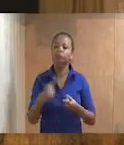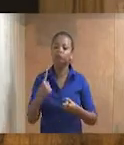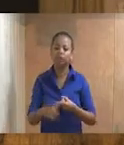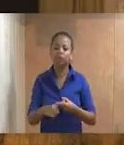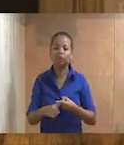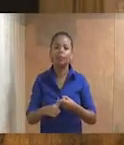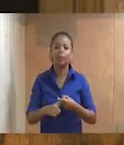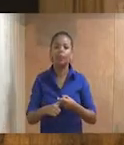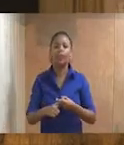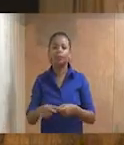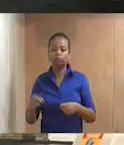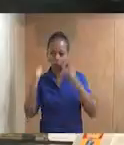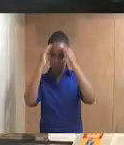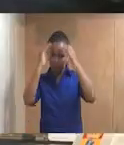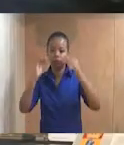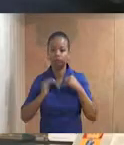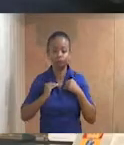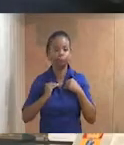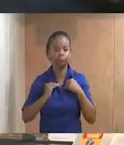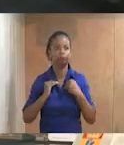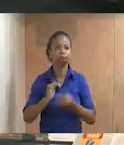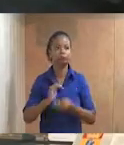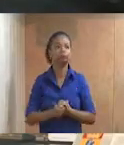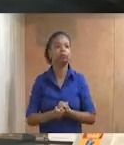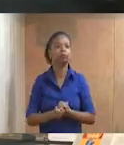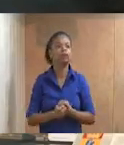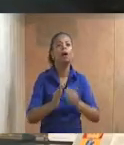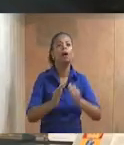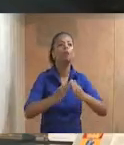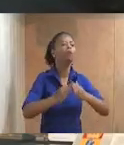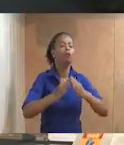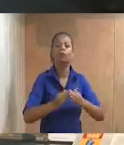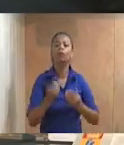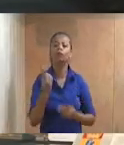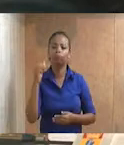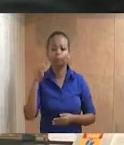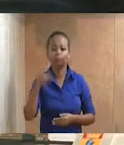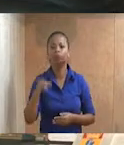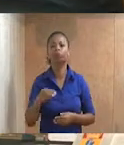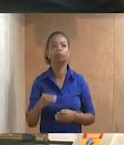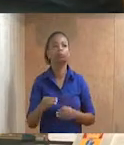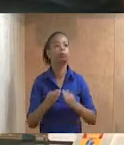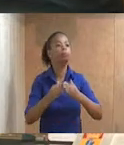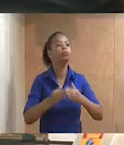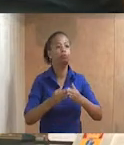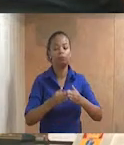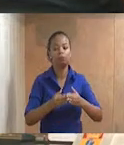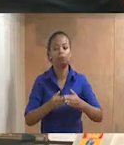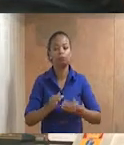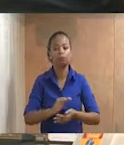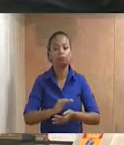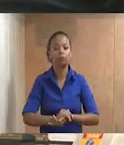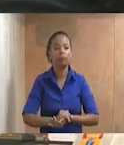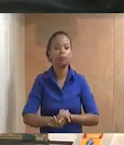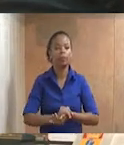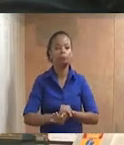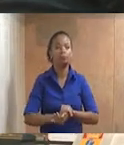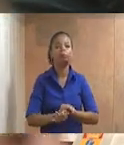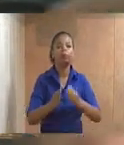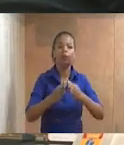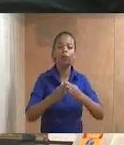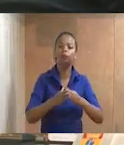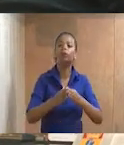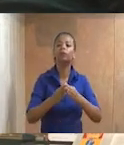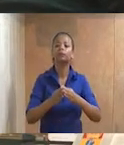houver respeito. Gente, só um minuto. Gente, por gentileza. Por gentileza.